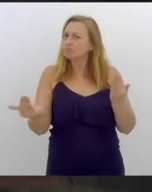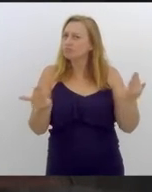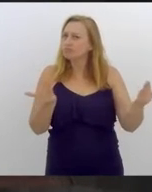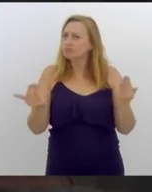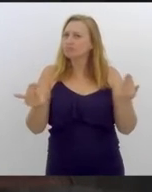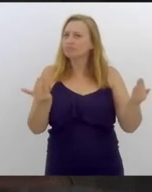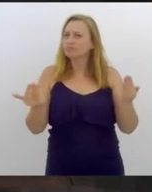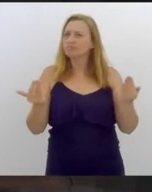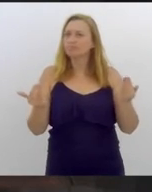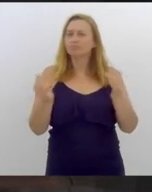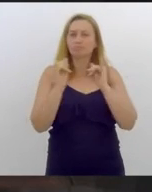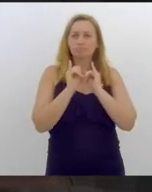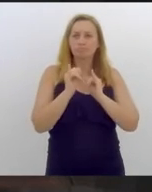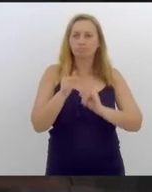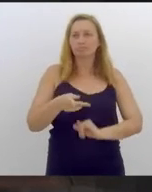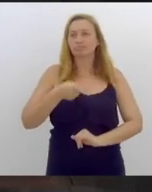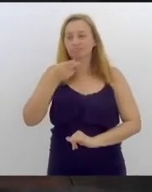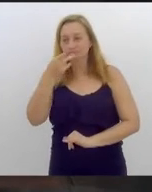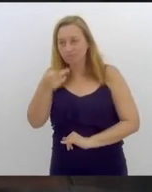declarações